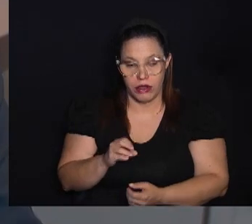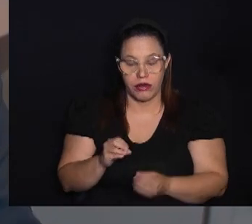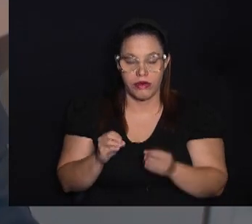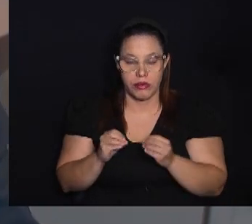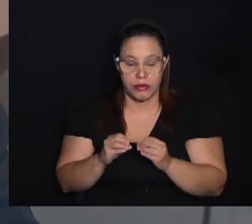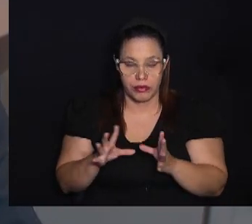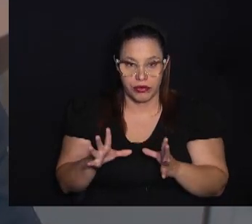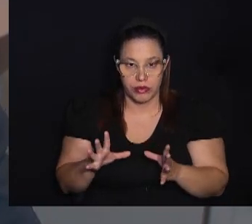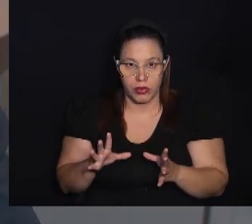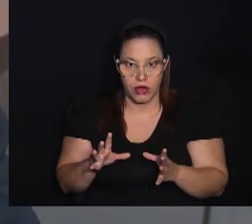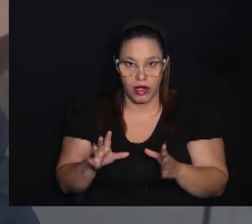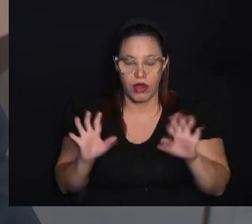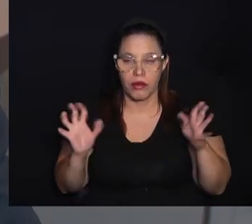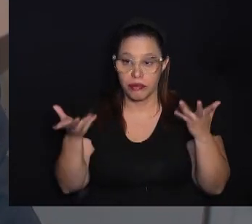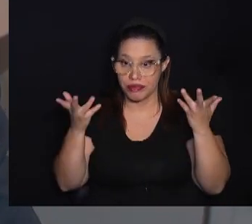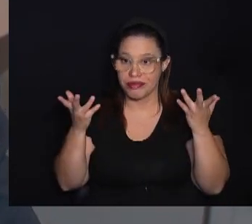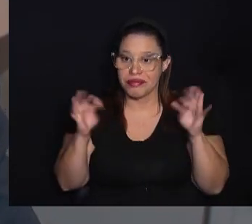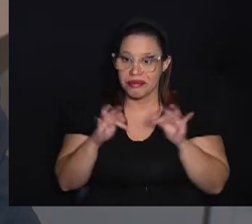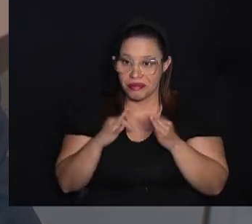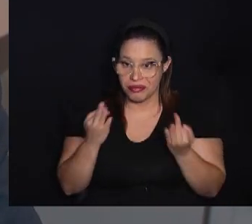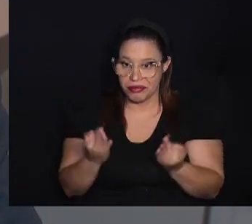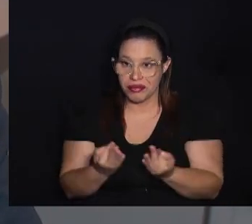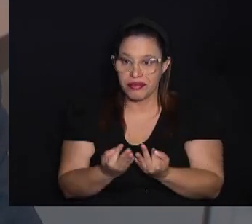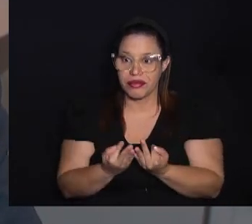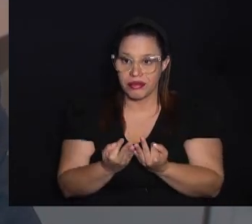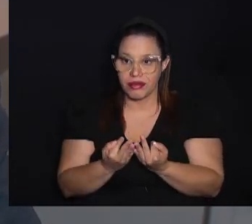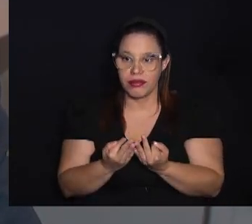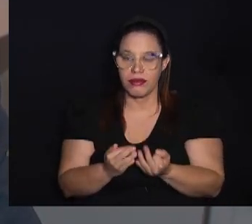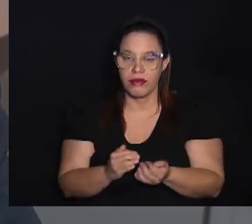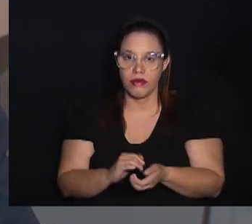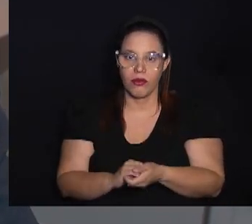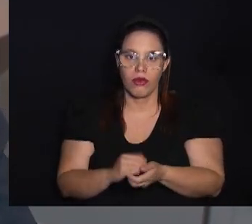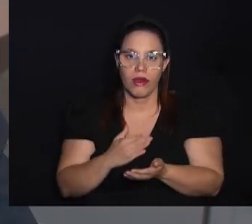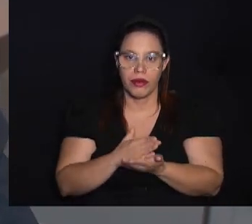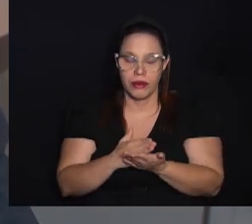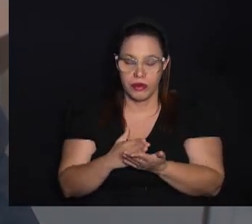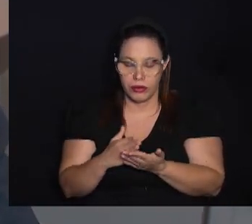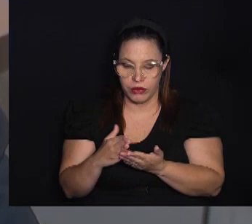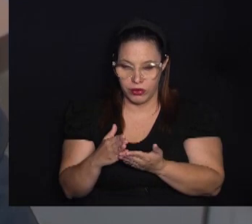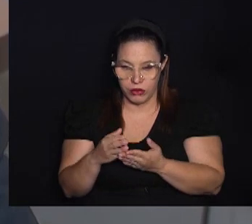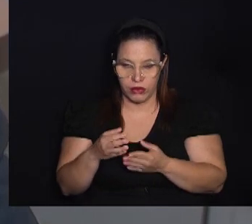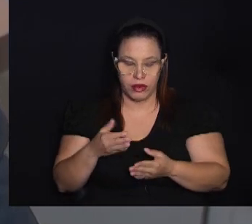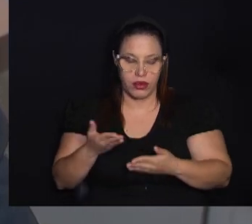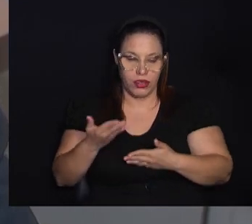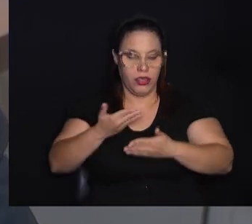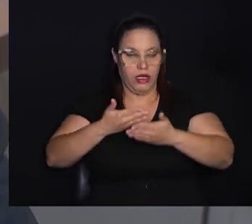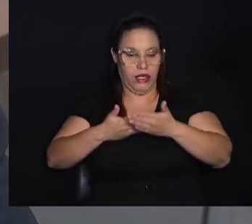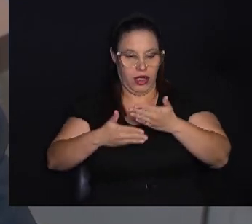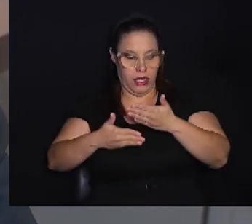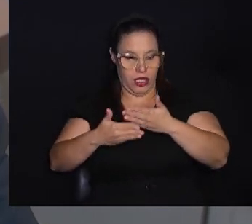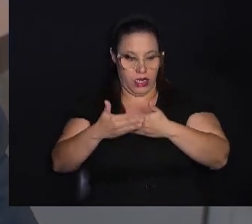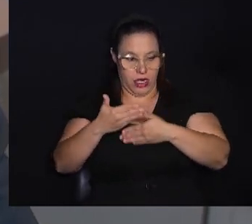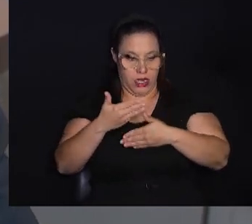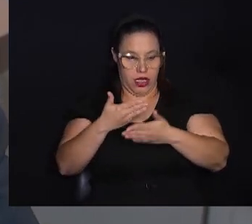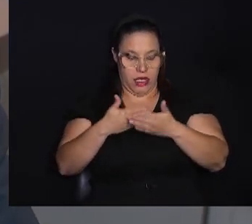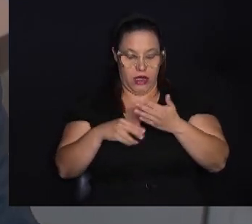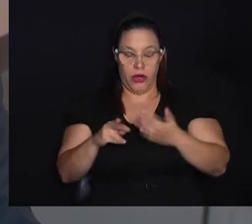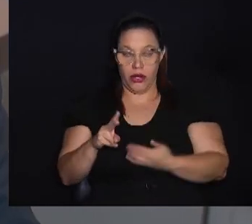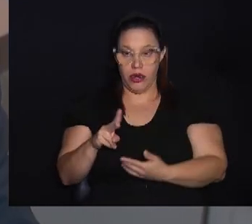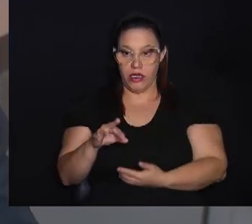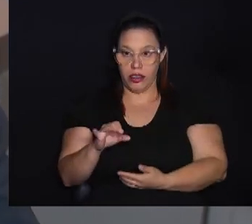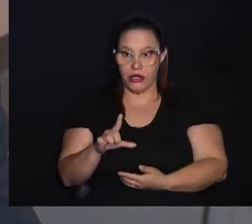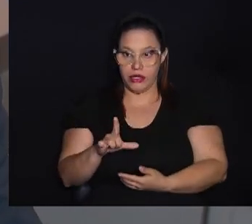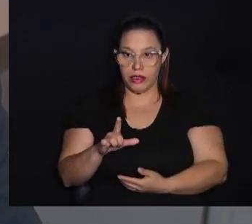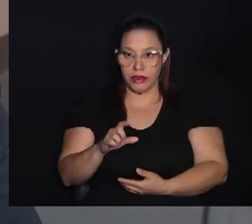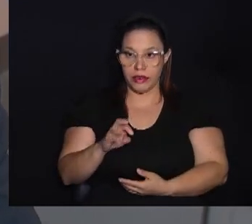então celebram com a família, né, aquele momento e passam a conviver em união estável com